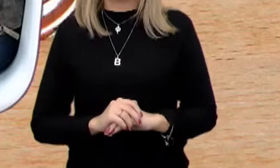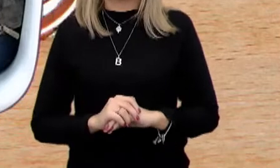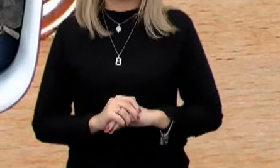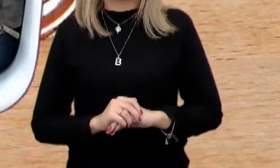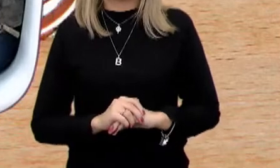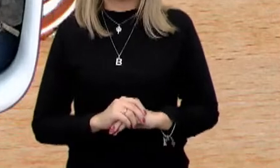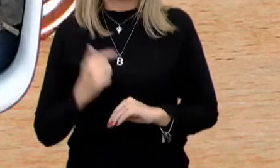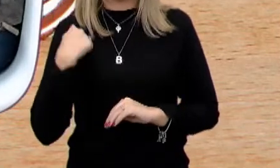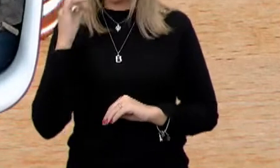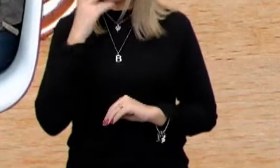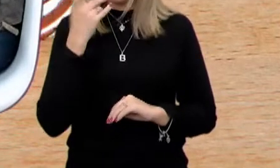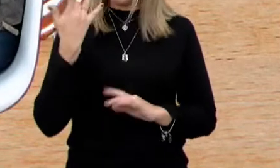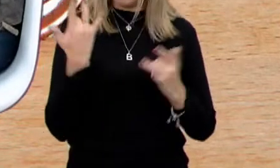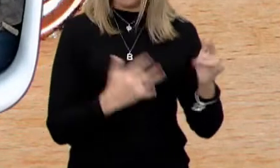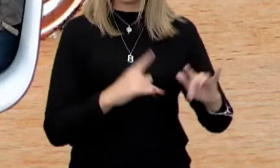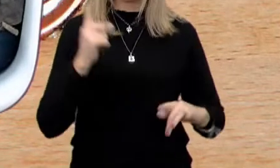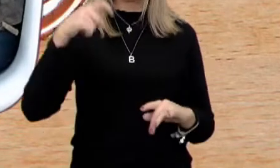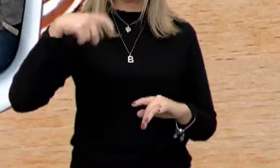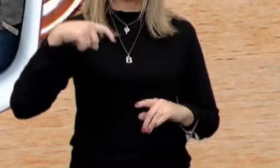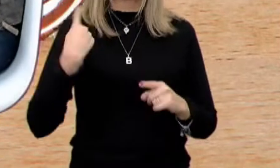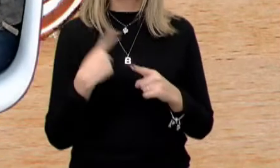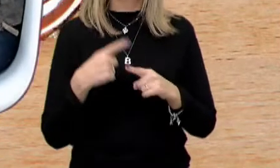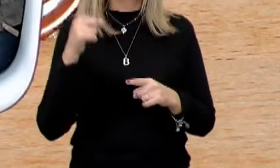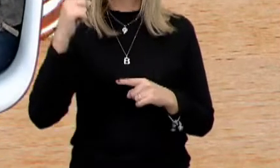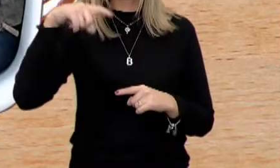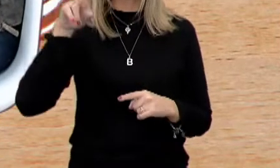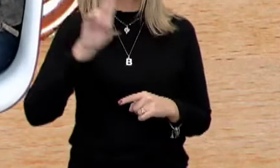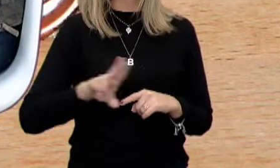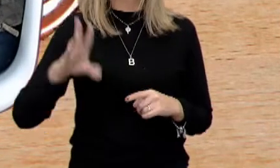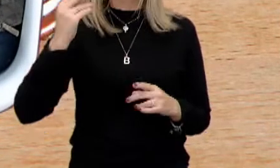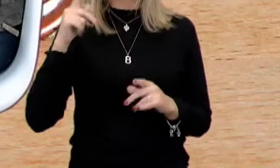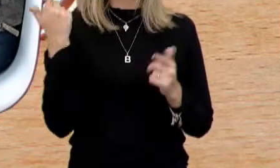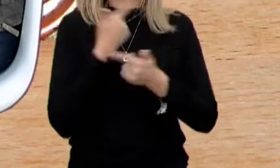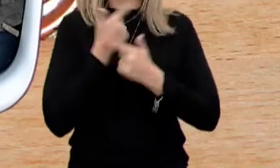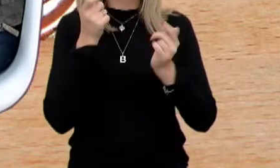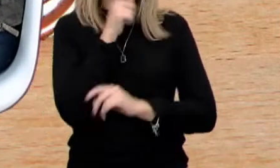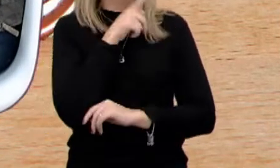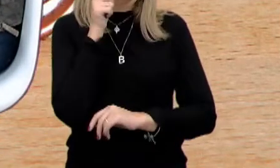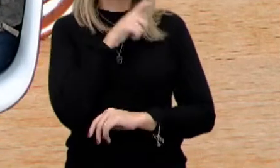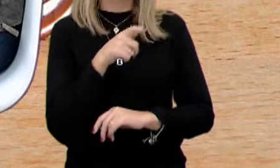do TikTok, porque o TikTok ele usa muito o humor. E eu falei,